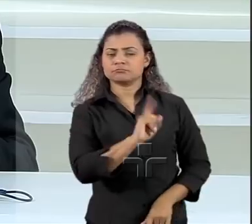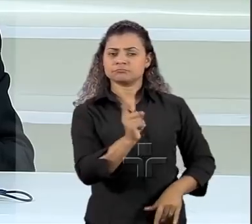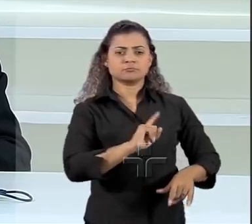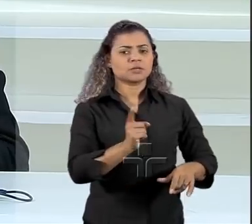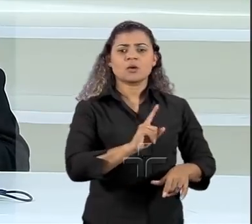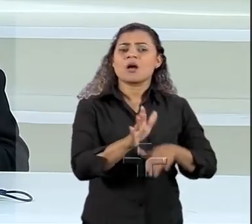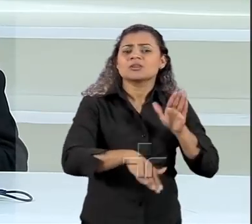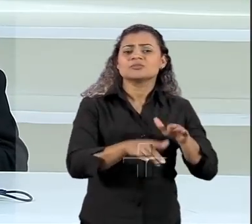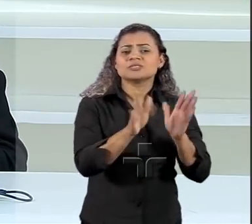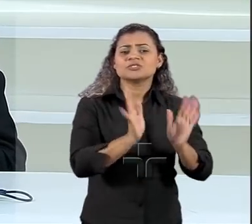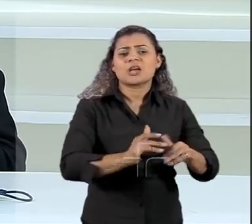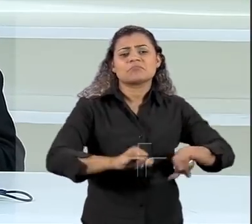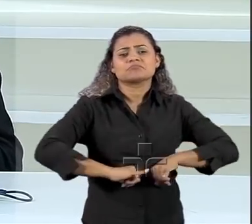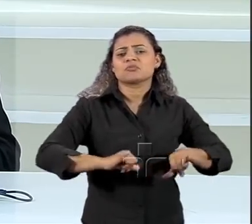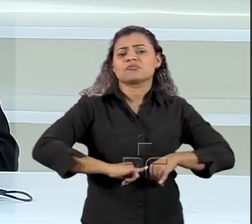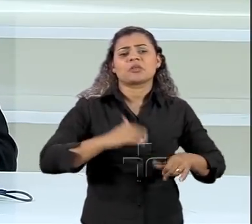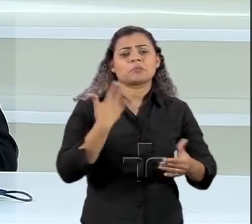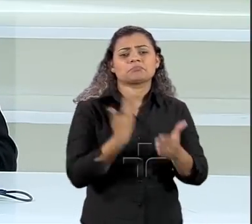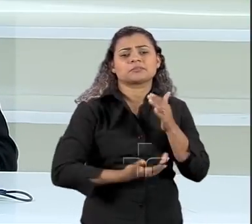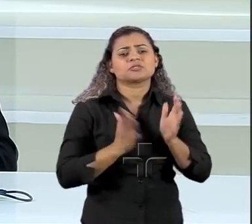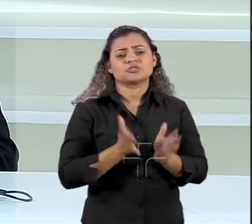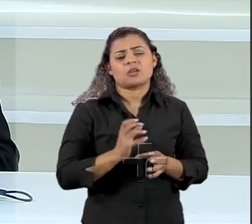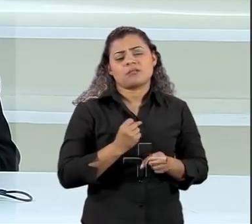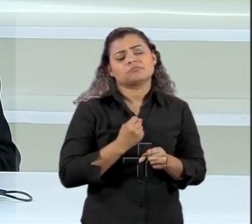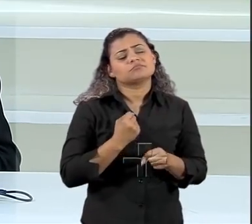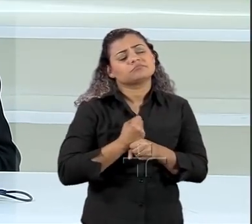está posta aí dentro desse primeiro ano